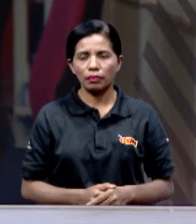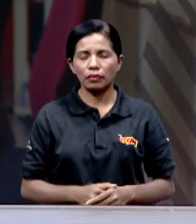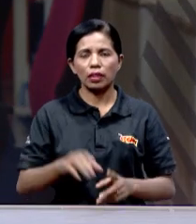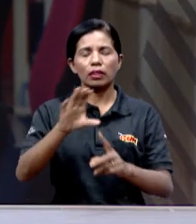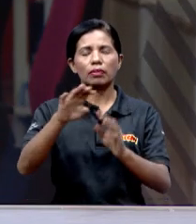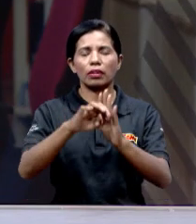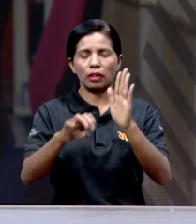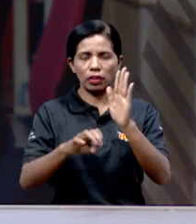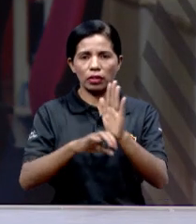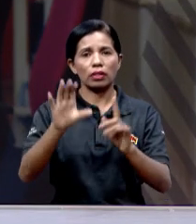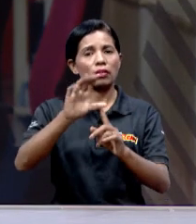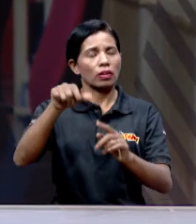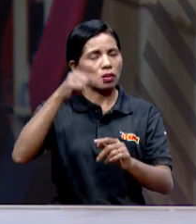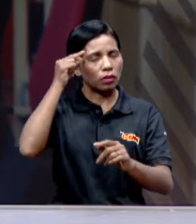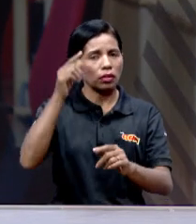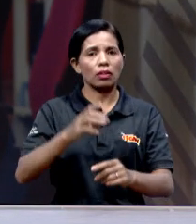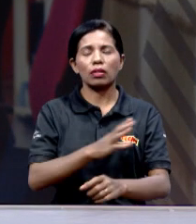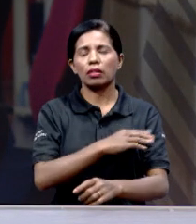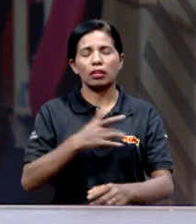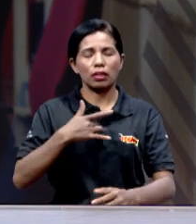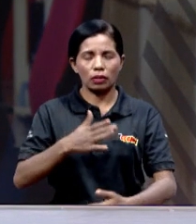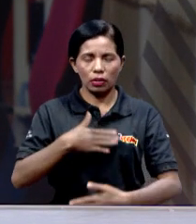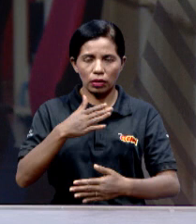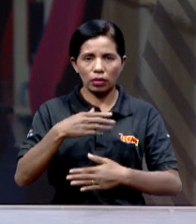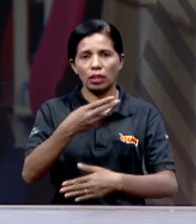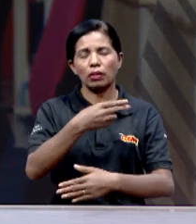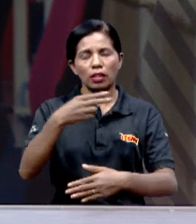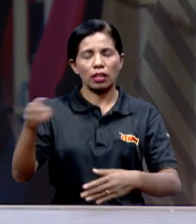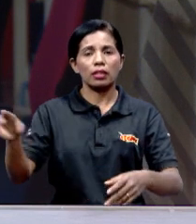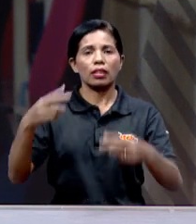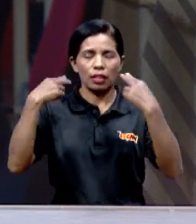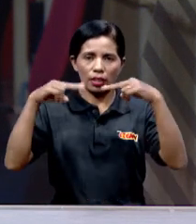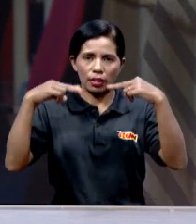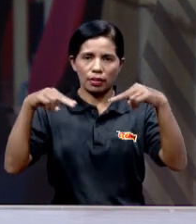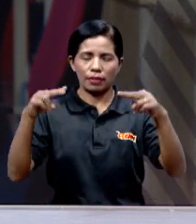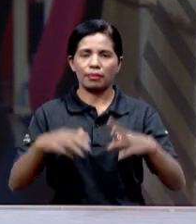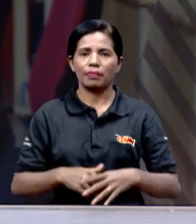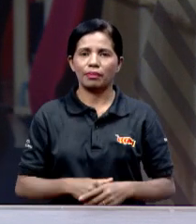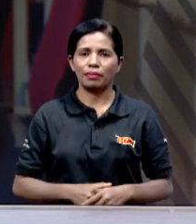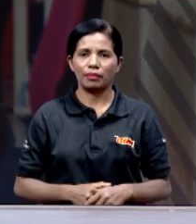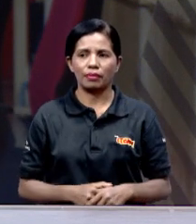Chef Estado or Chef Governo aprecia Indonesia cultural performance and night market.